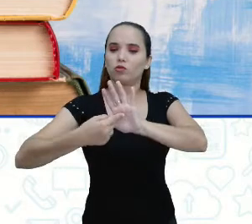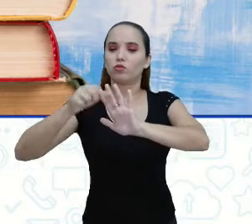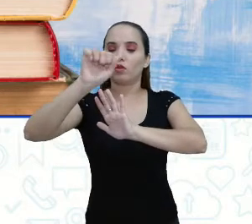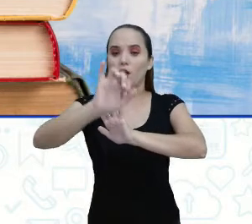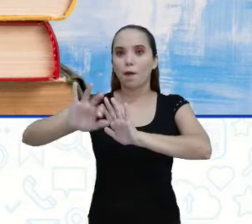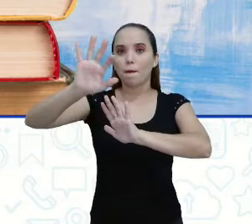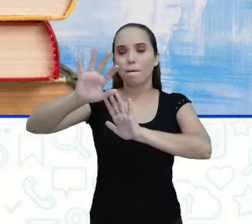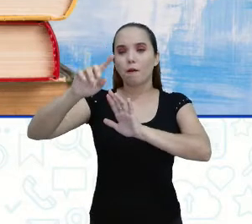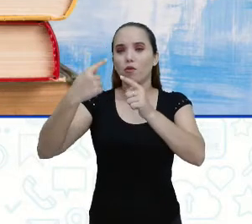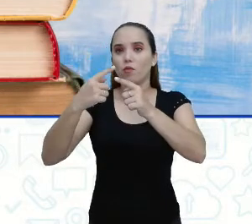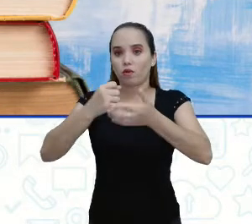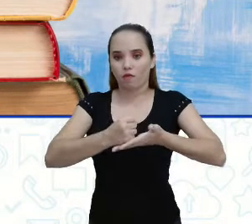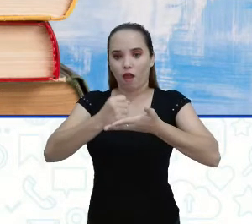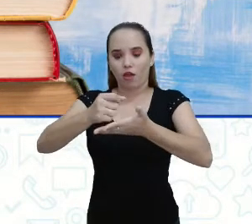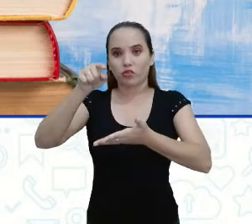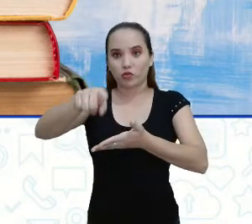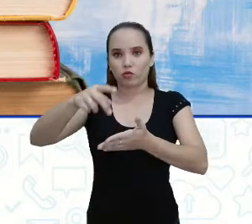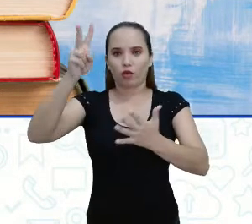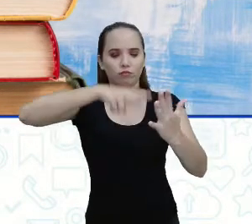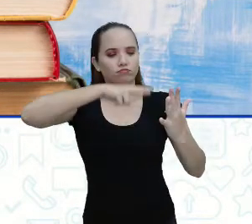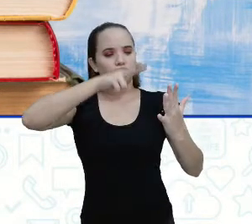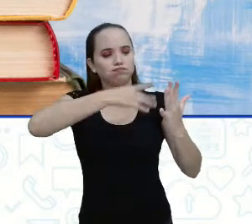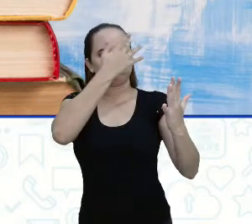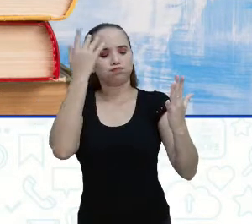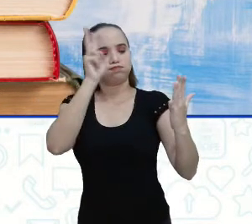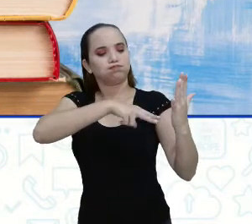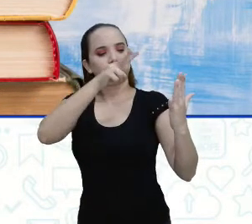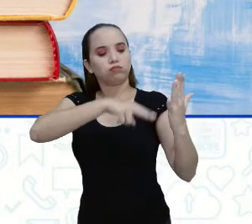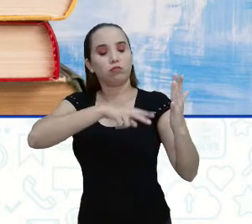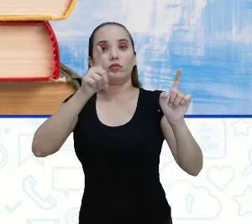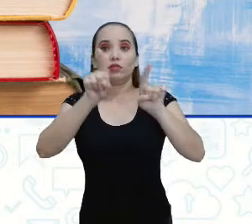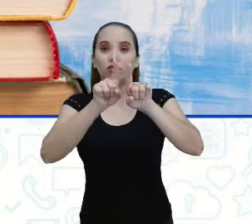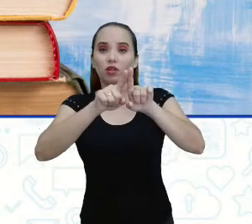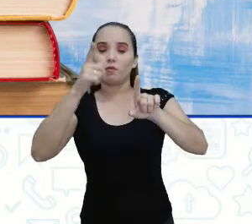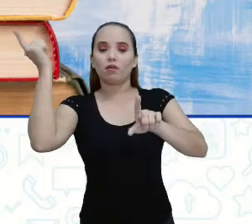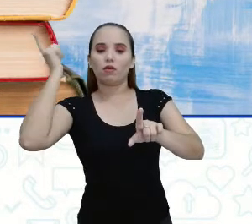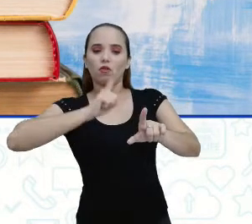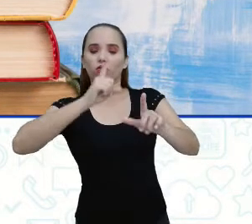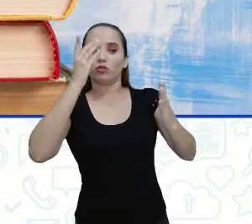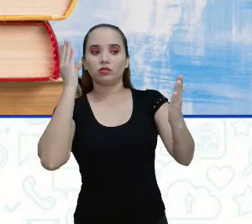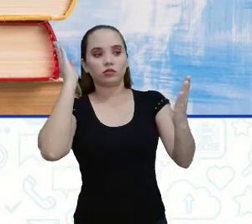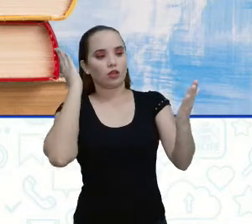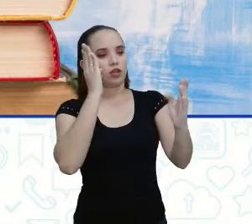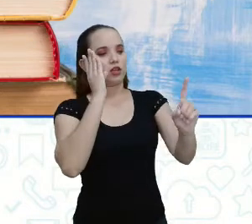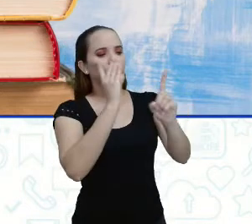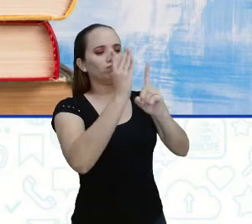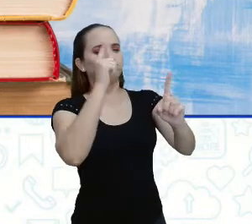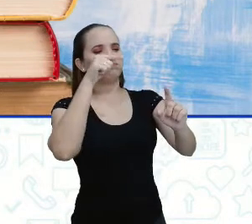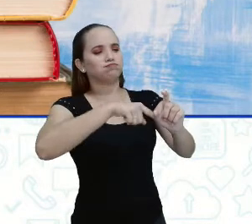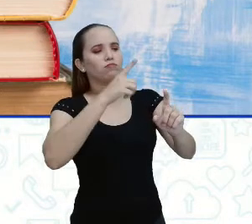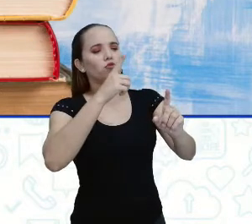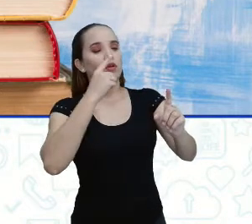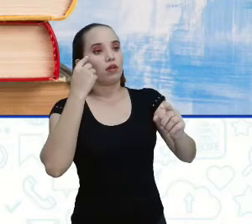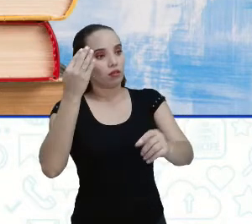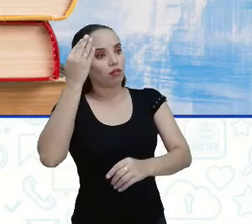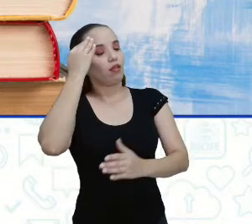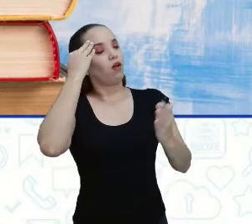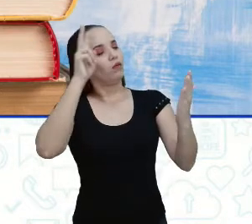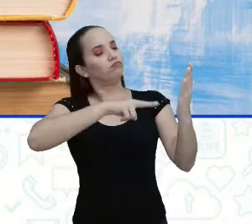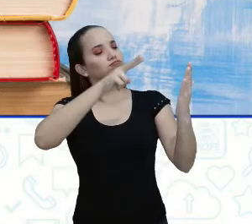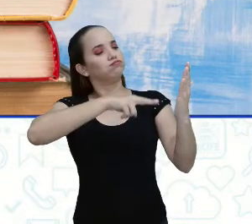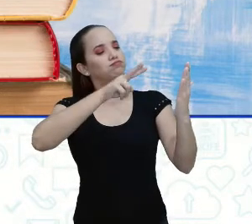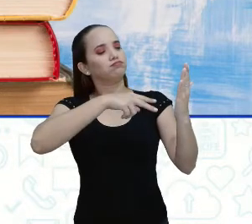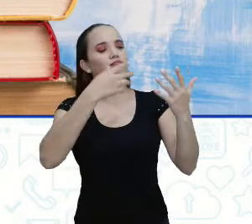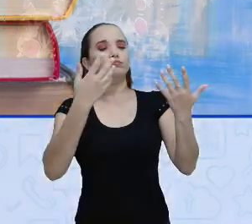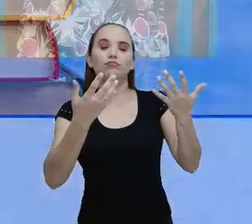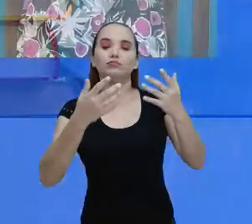e, consequentemente, uma possível aproximação com o elemento descritivo.